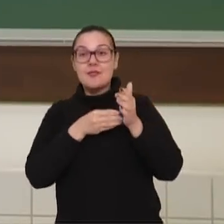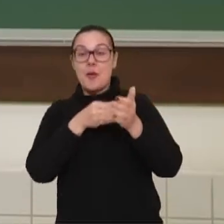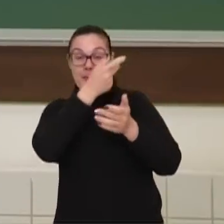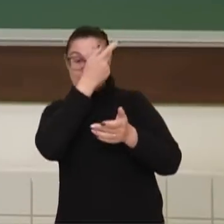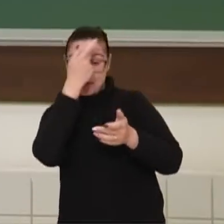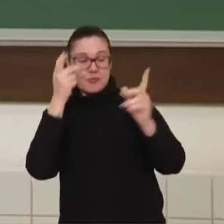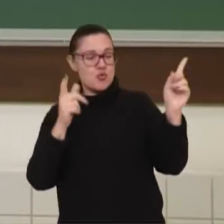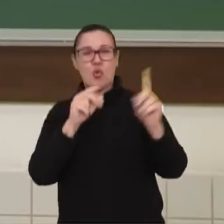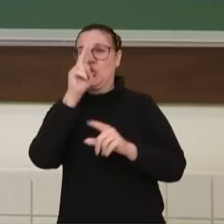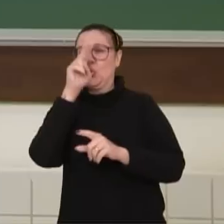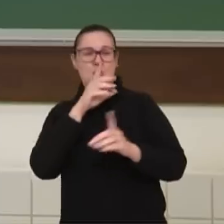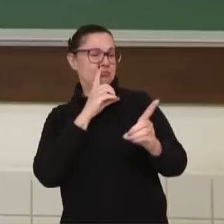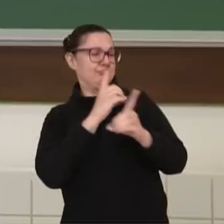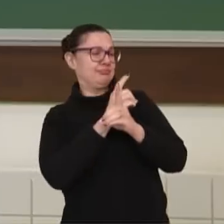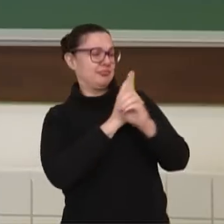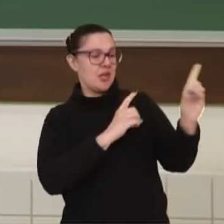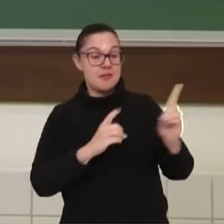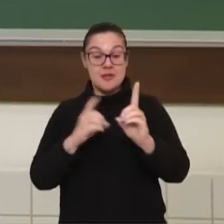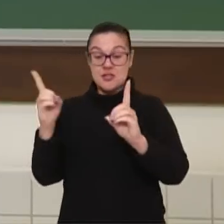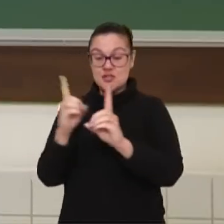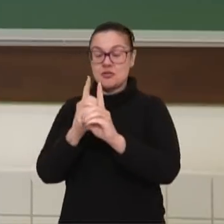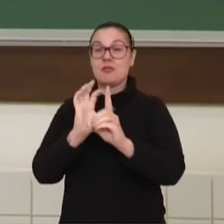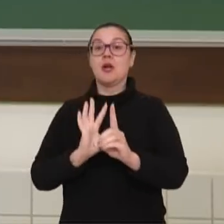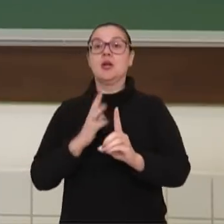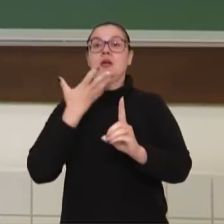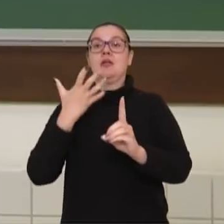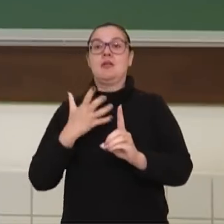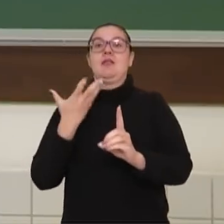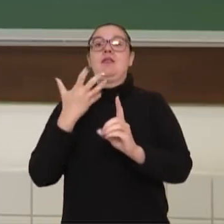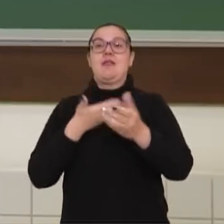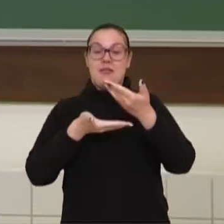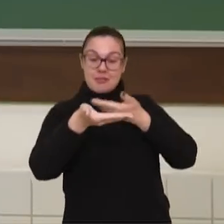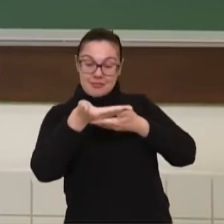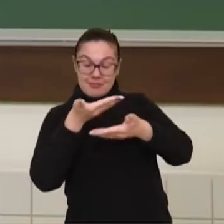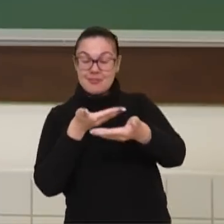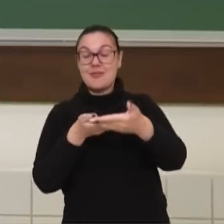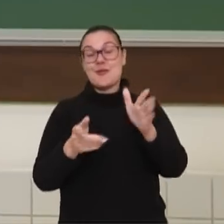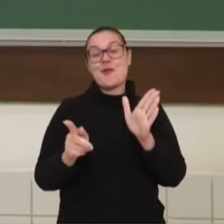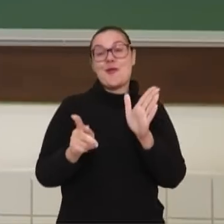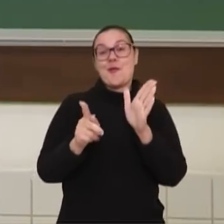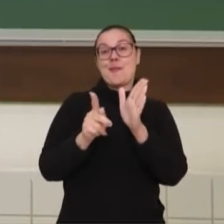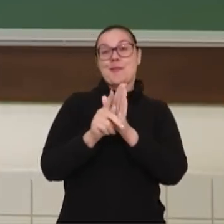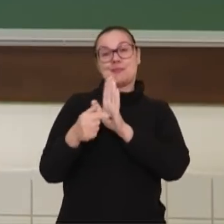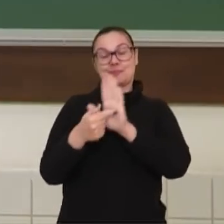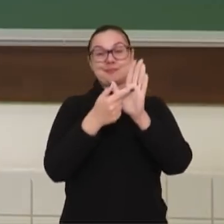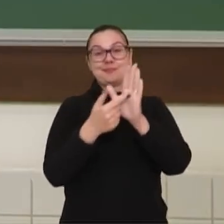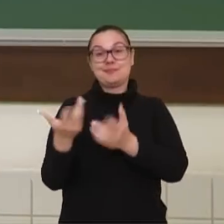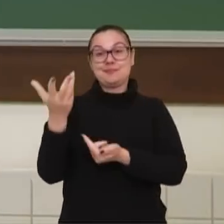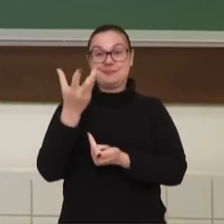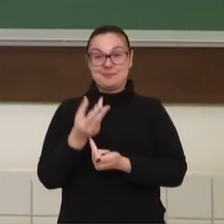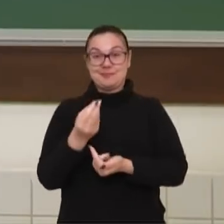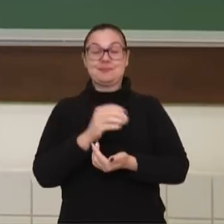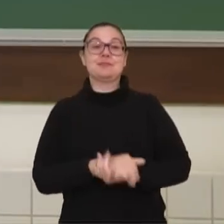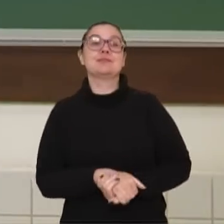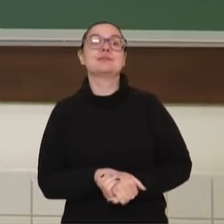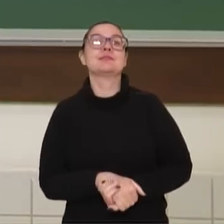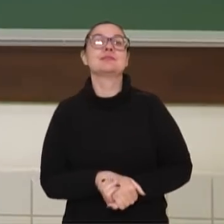que talvez ele nunca viu na vida vão reagindo e interagindo com ele nessa arte.